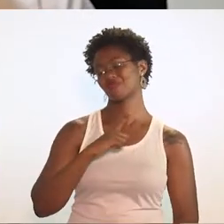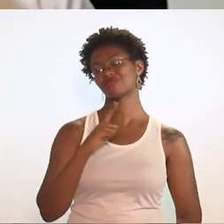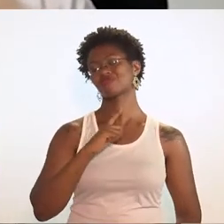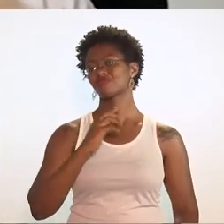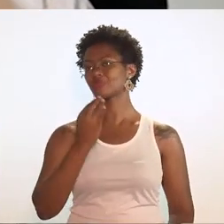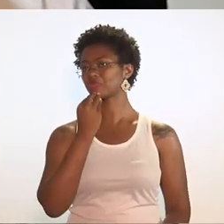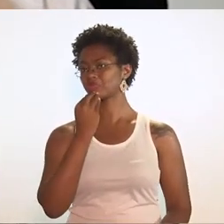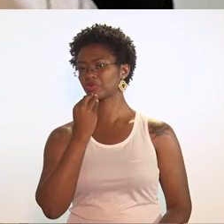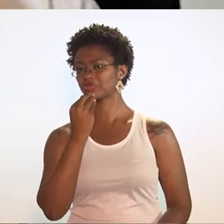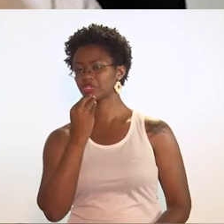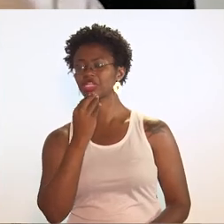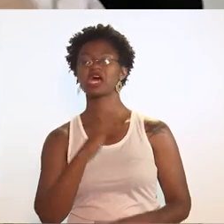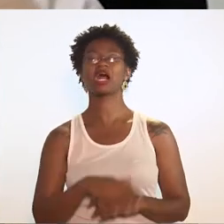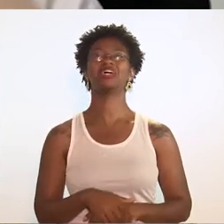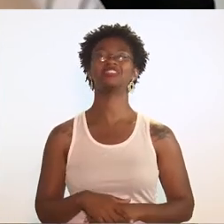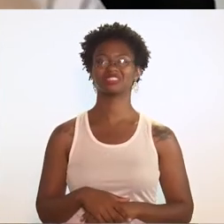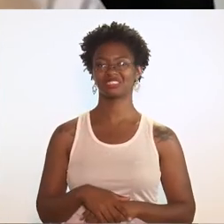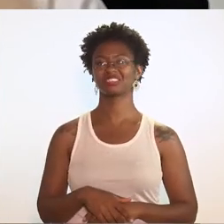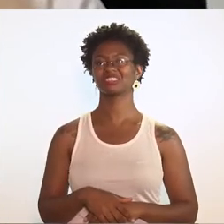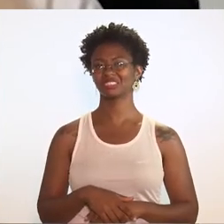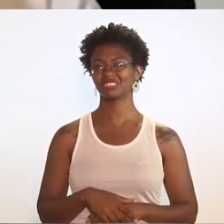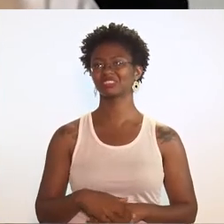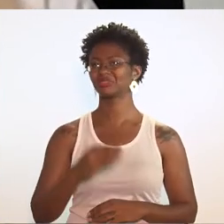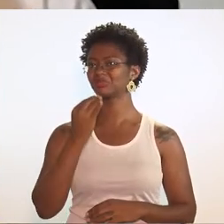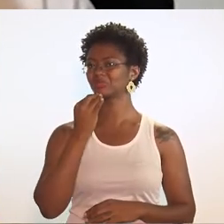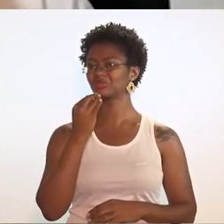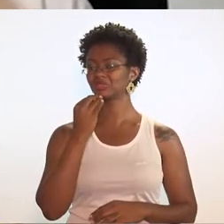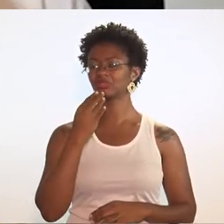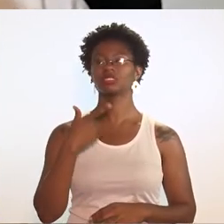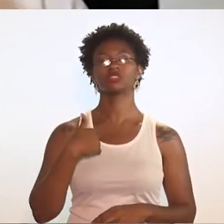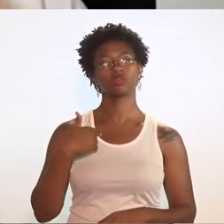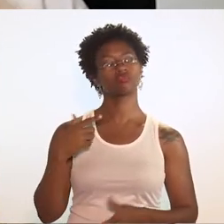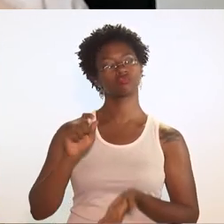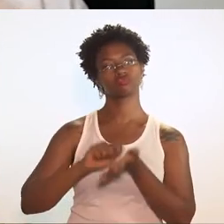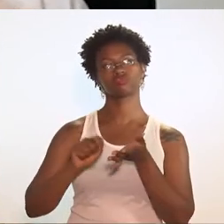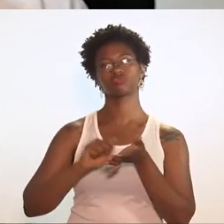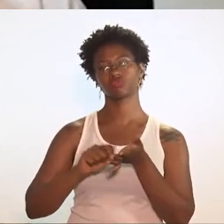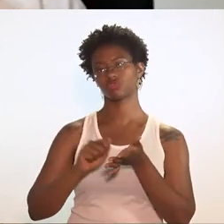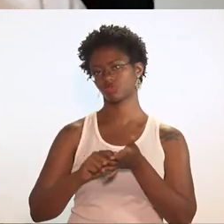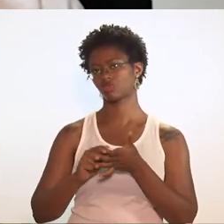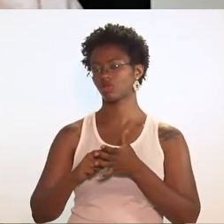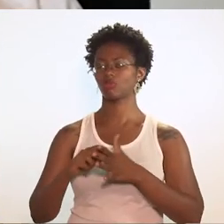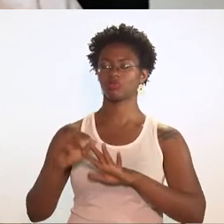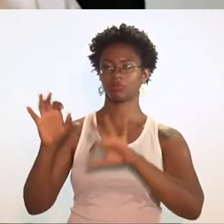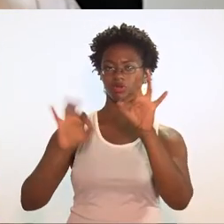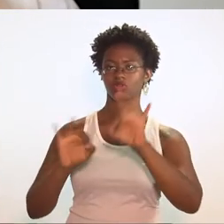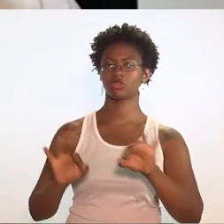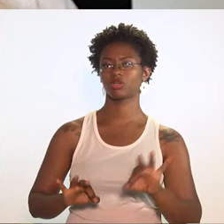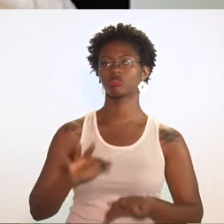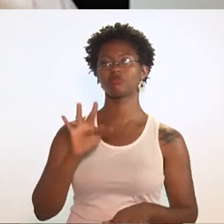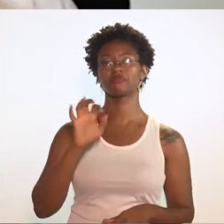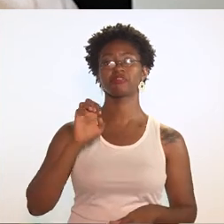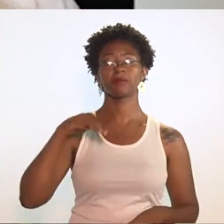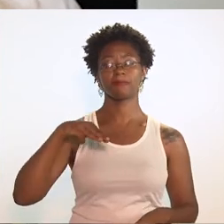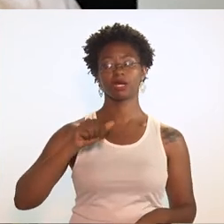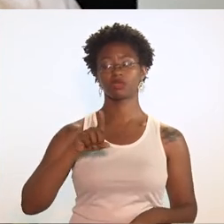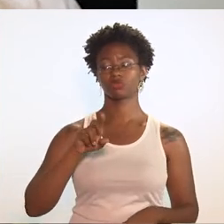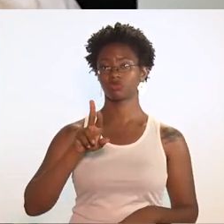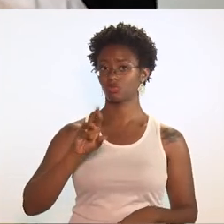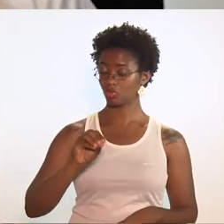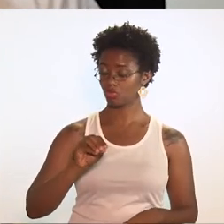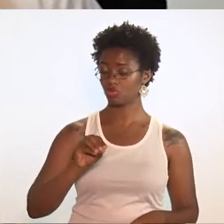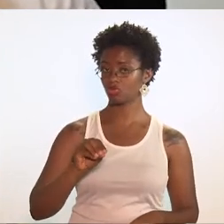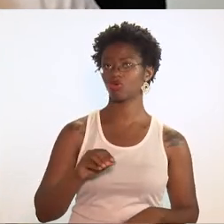Olha, eu tive essa oportunidade de estar sempre escrevendo os projetos do FEMADUM. Eu não